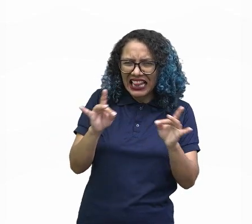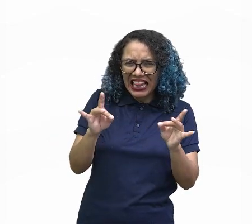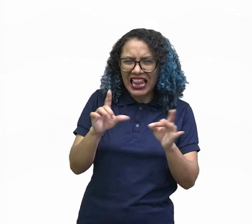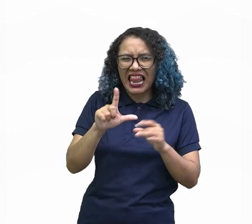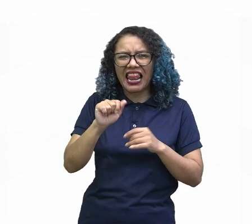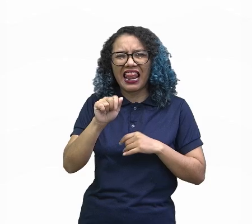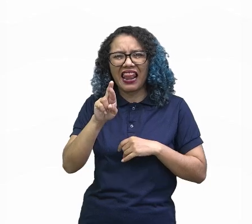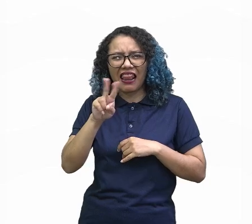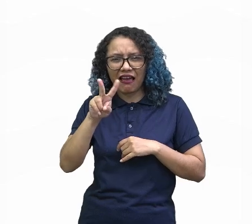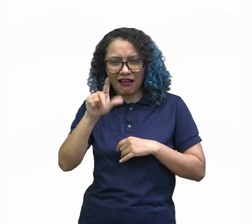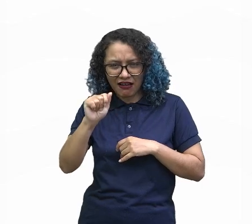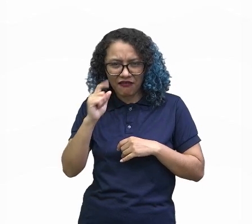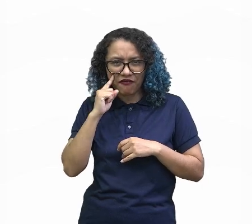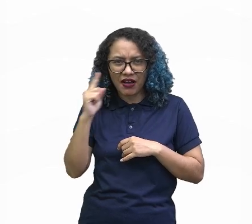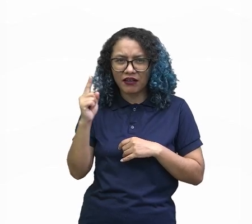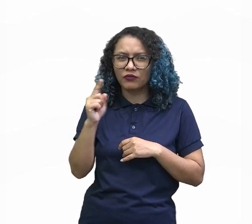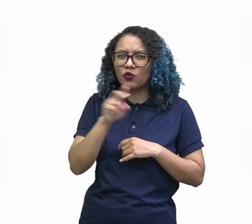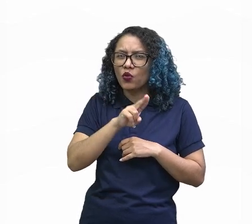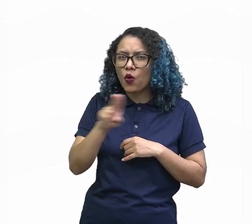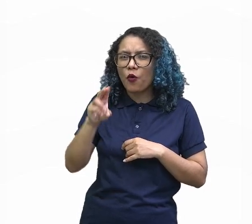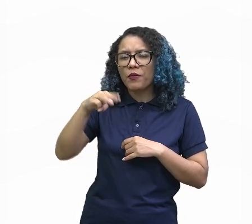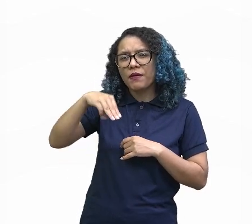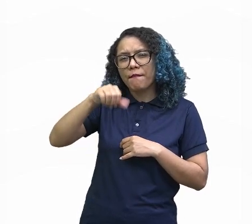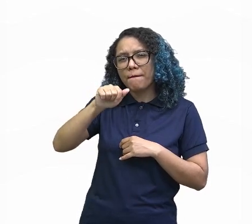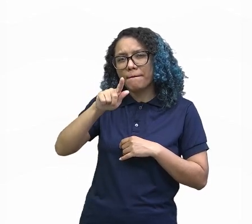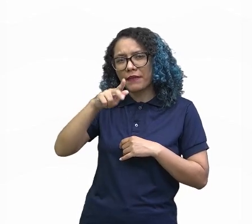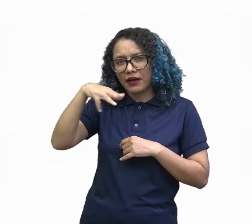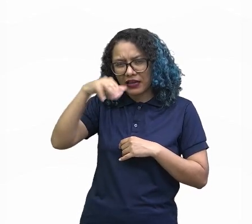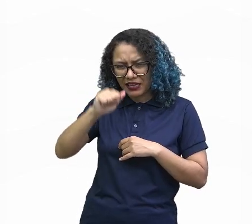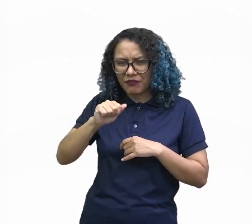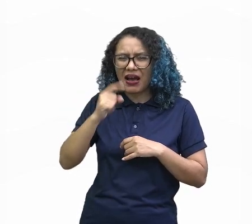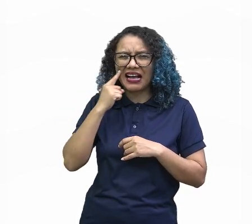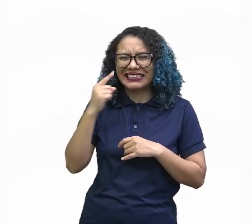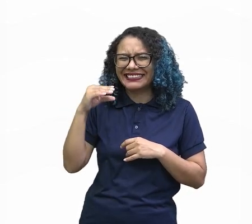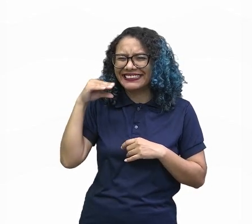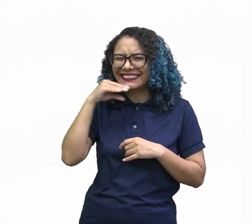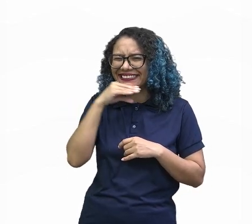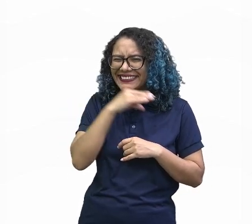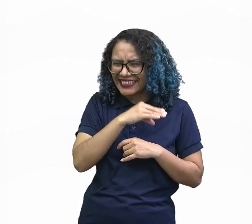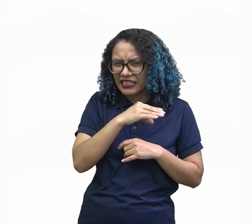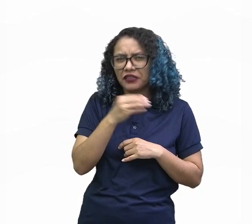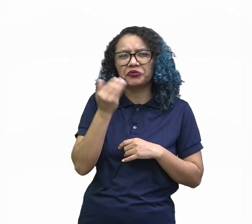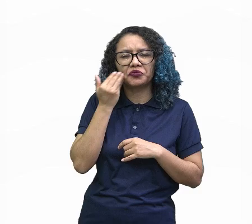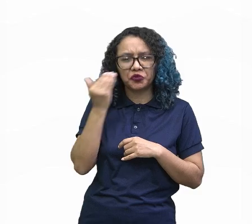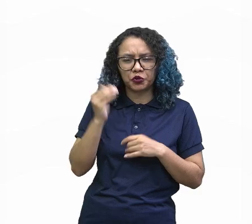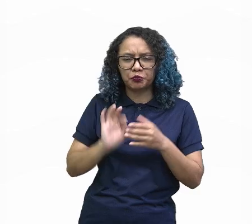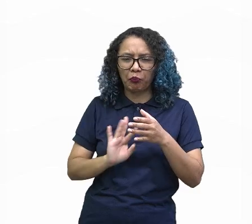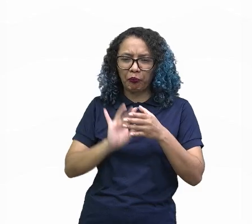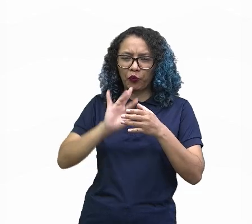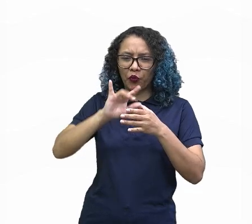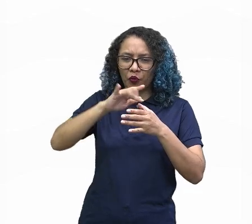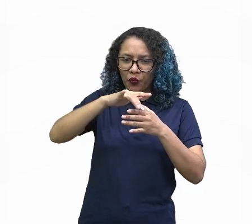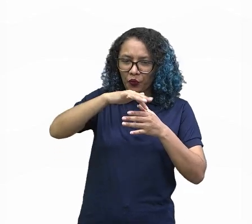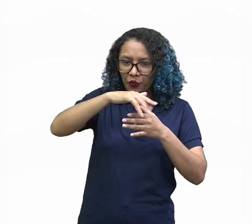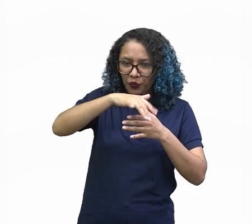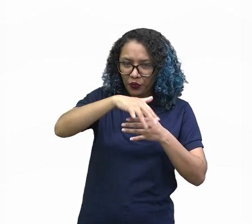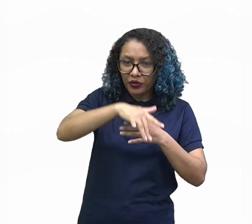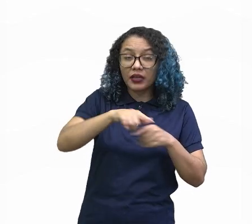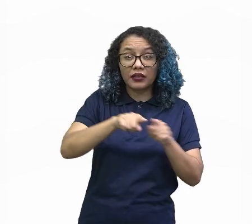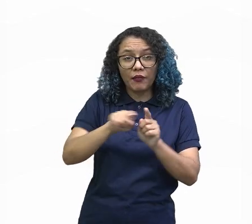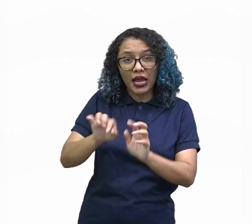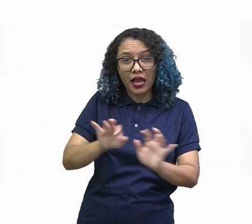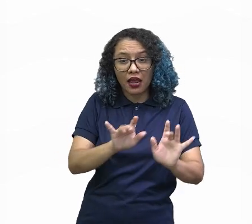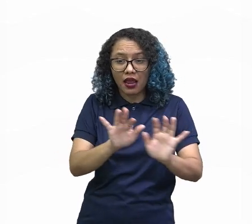que é justamente o magma, que tem altas temperaturas. Por isso, vai lançar aí no ar atmosférico também